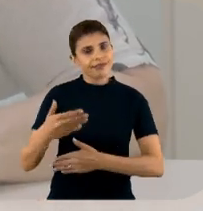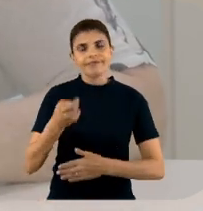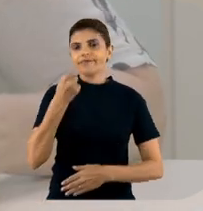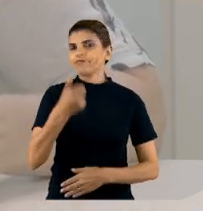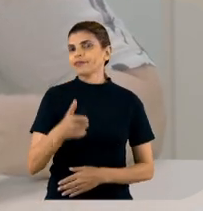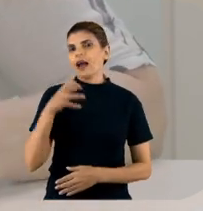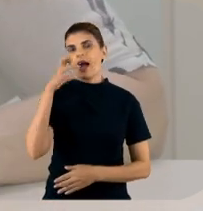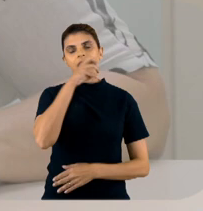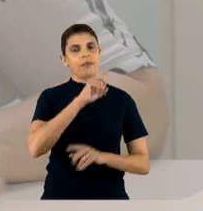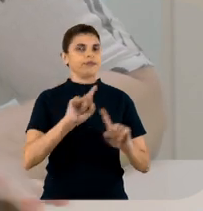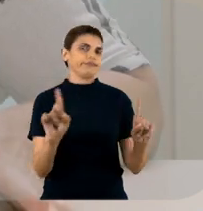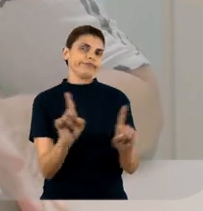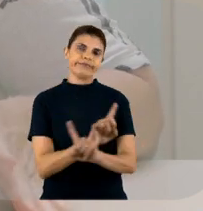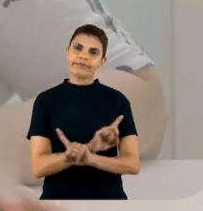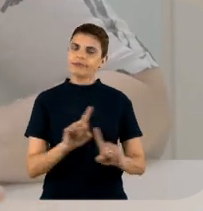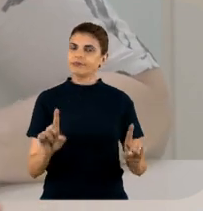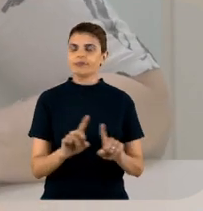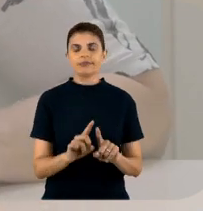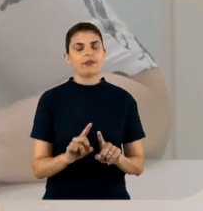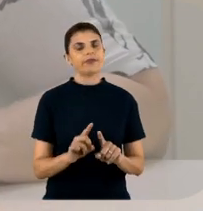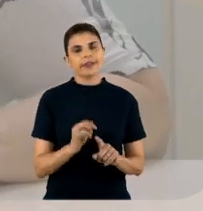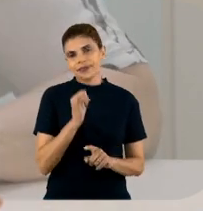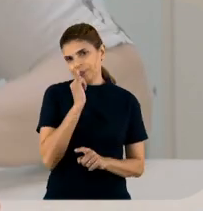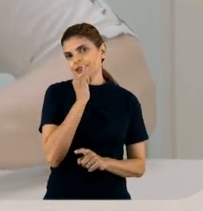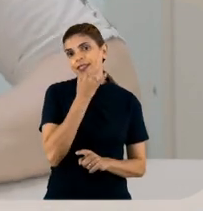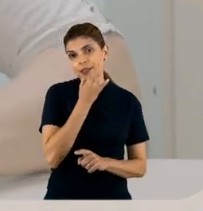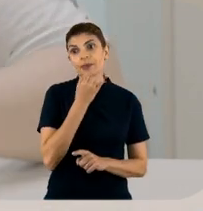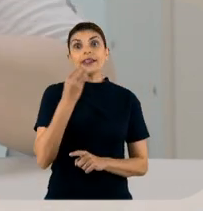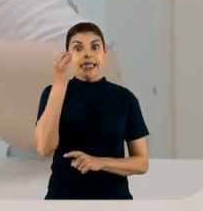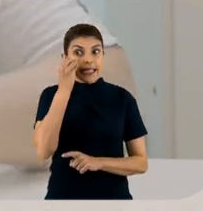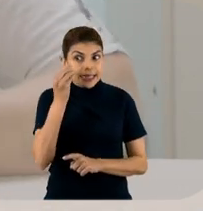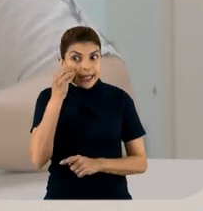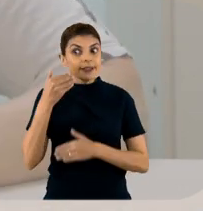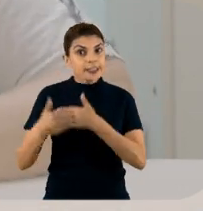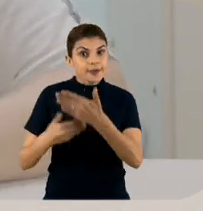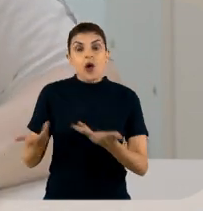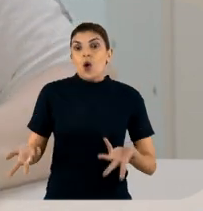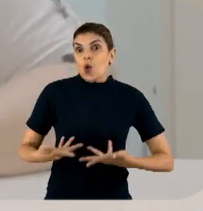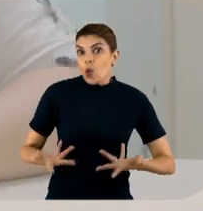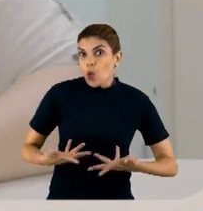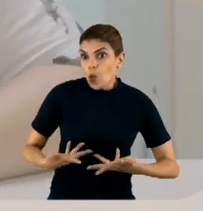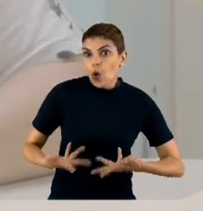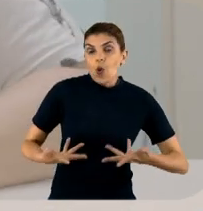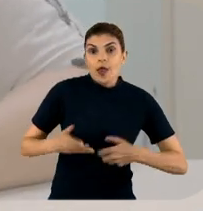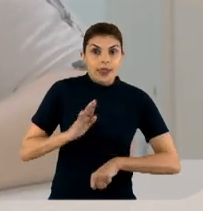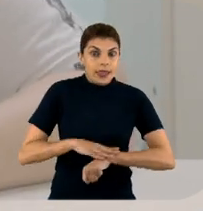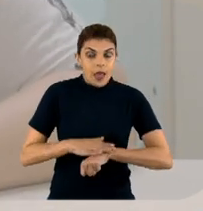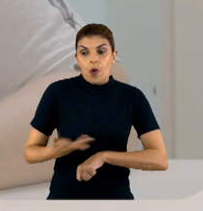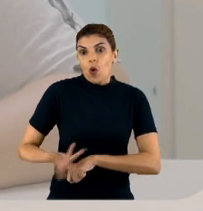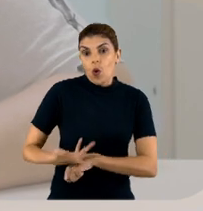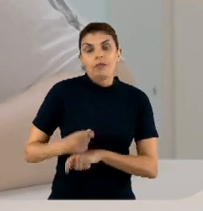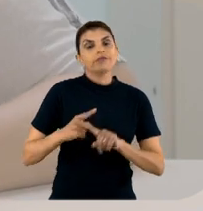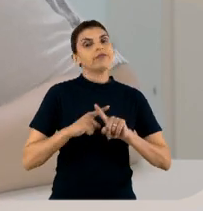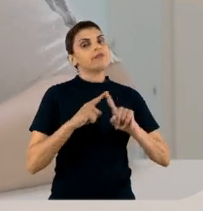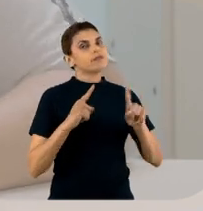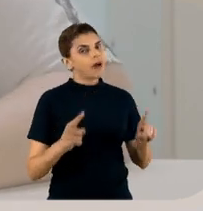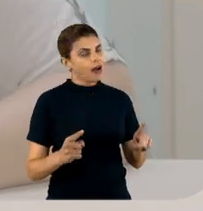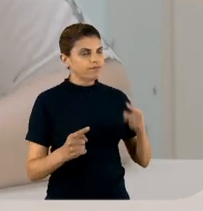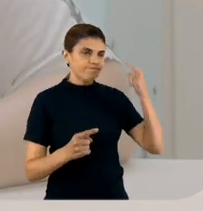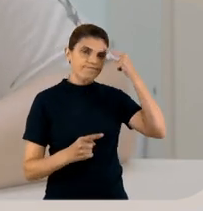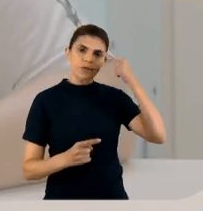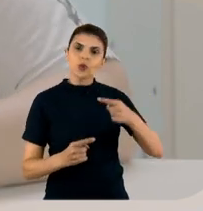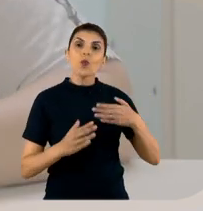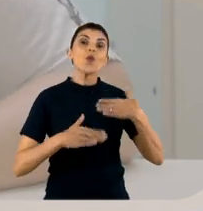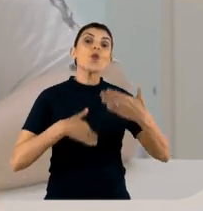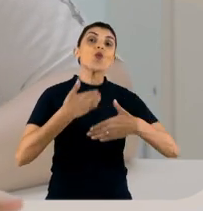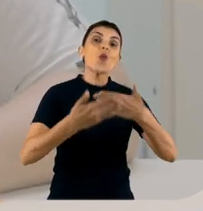então não vai ser uma coisa que a gente vai obter muito rapidamente a gente até tá conseguindo tá correndo com contra o tempo para isso mas não